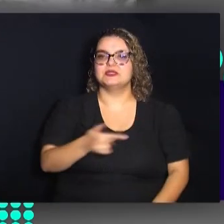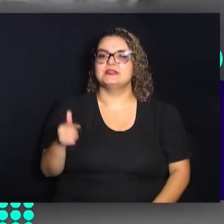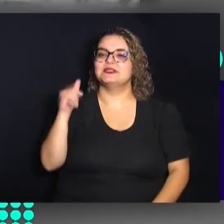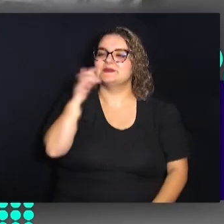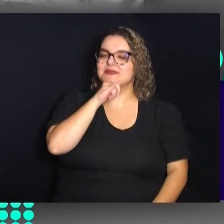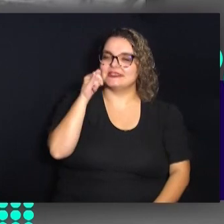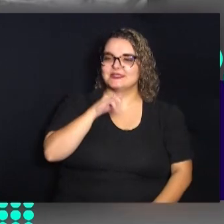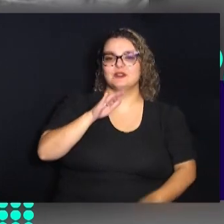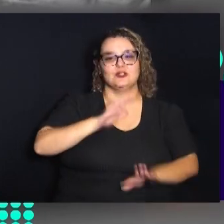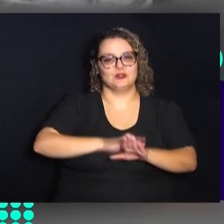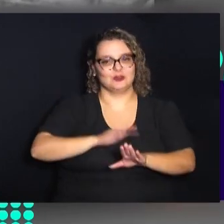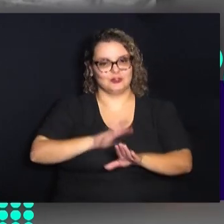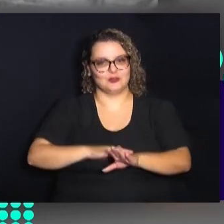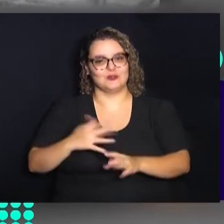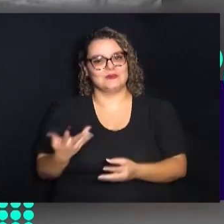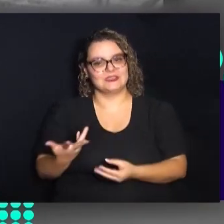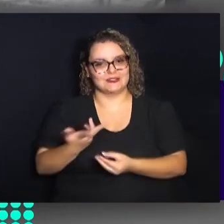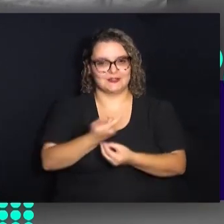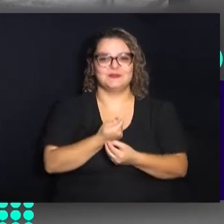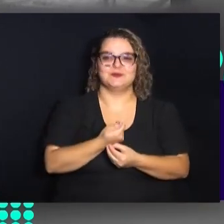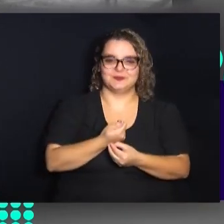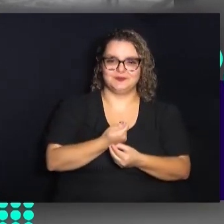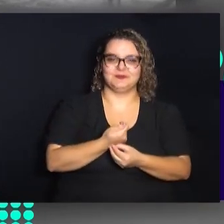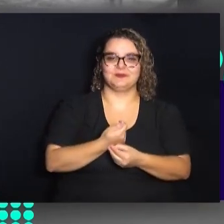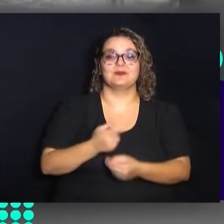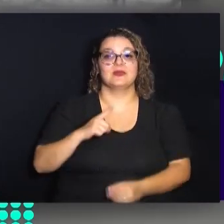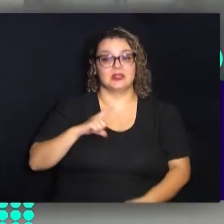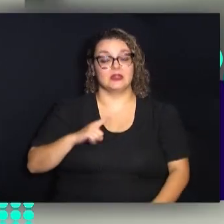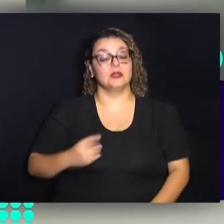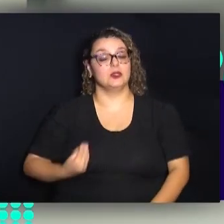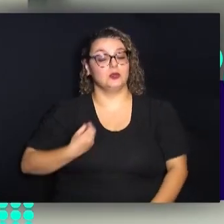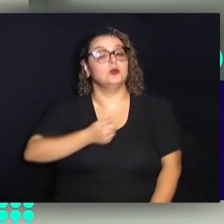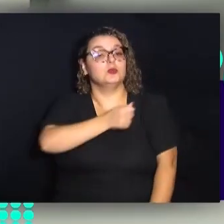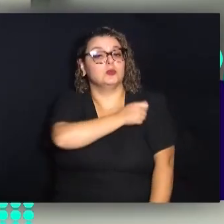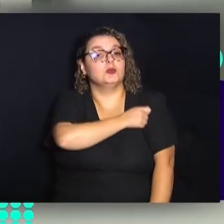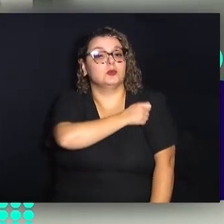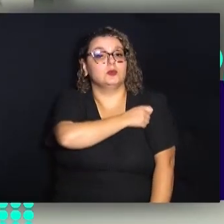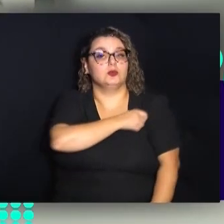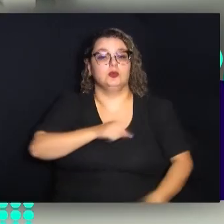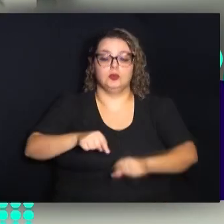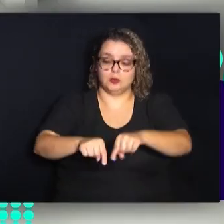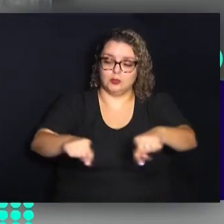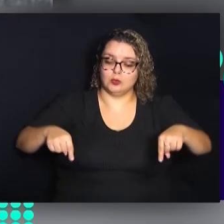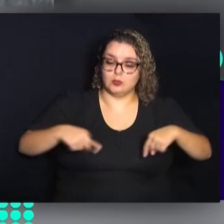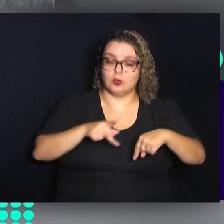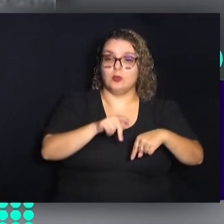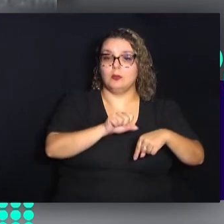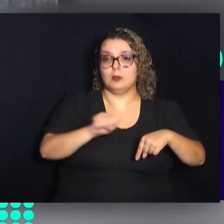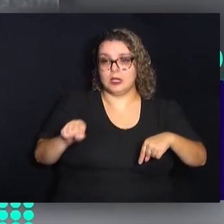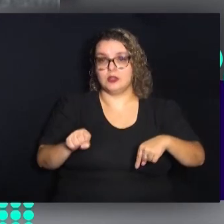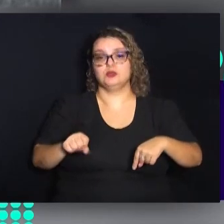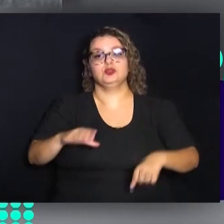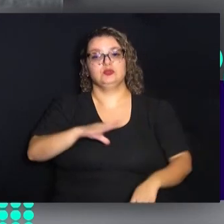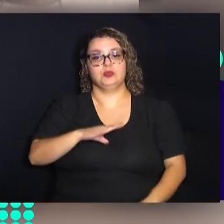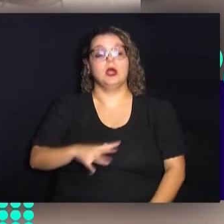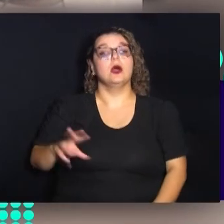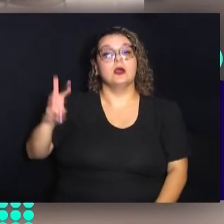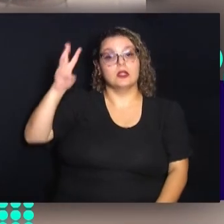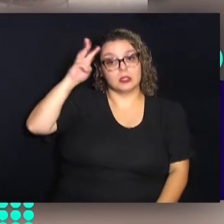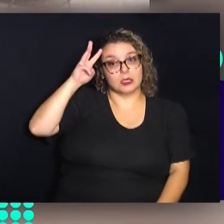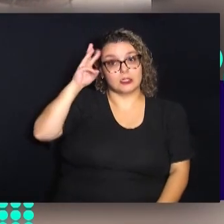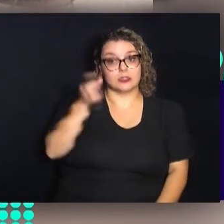da Semana Italiana com atividades artísticas e presença das autoridades no saguão do Paço